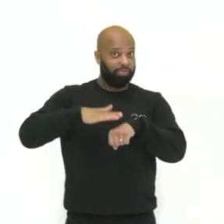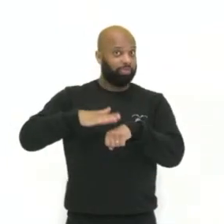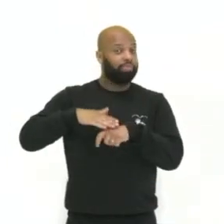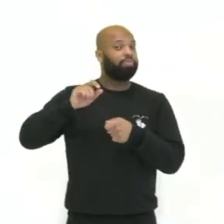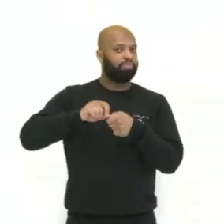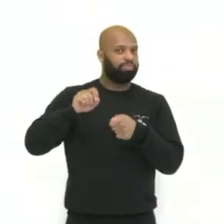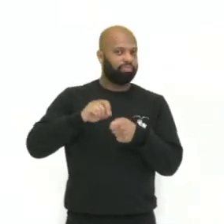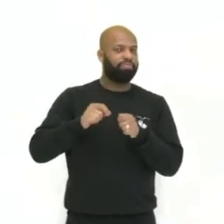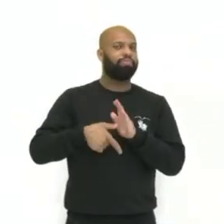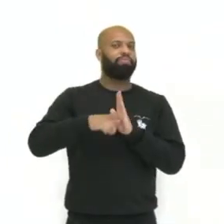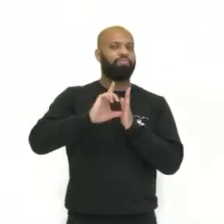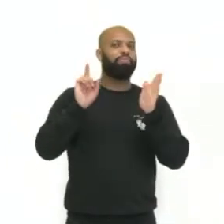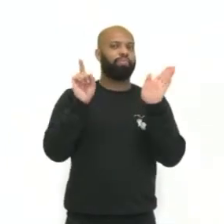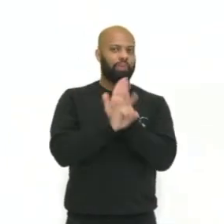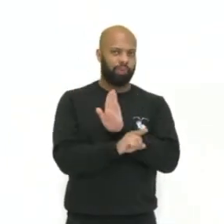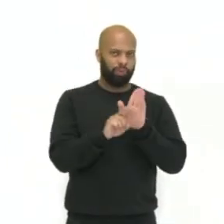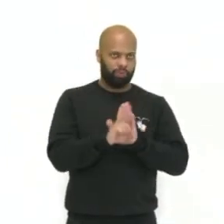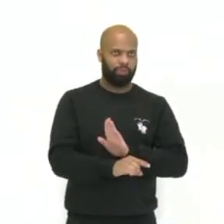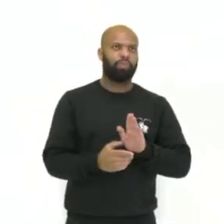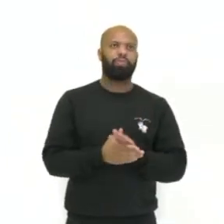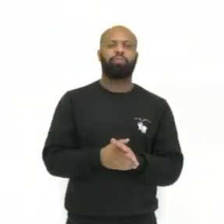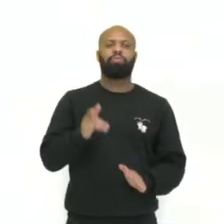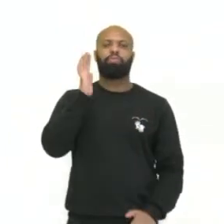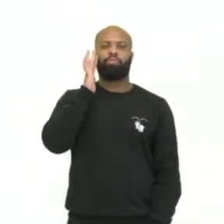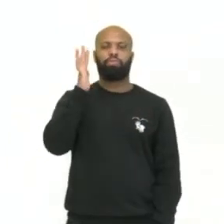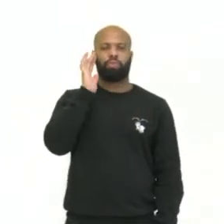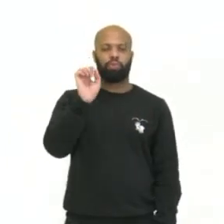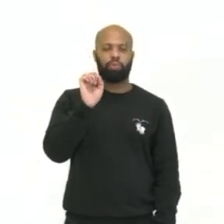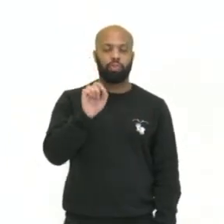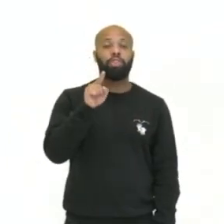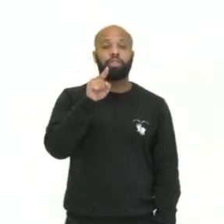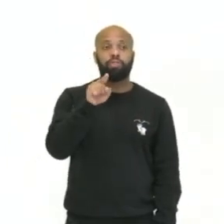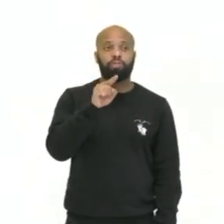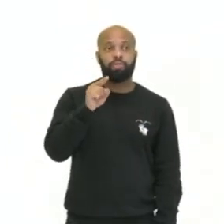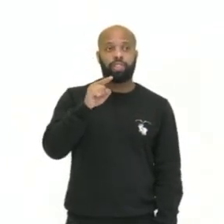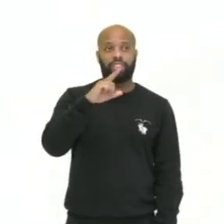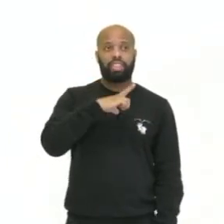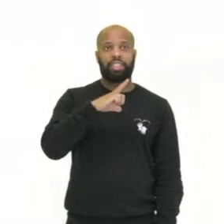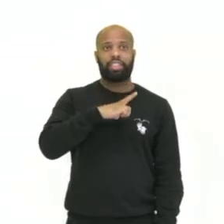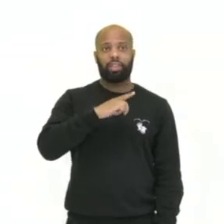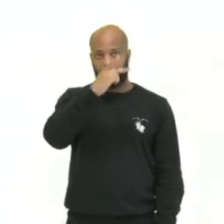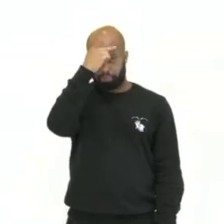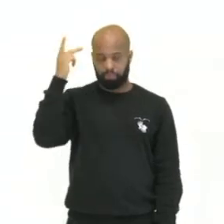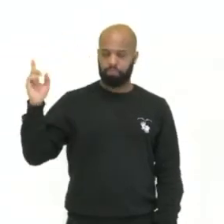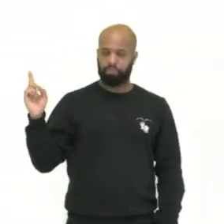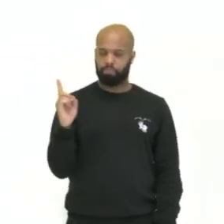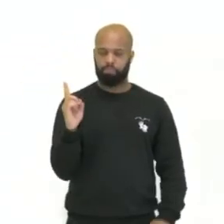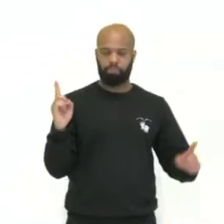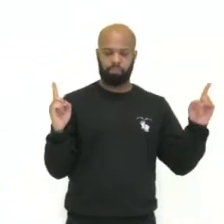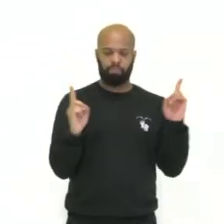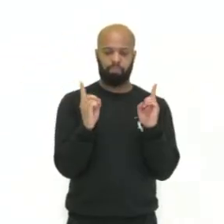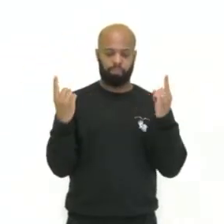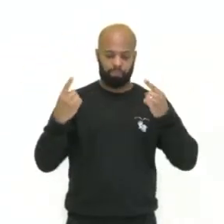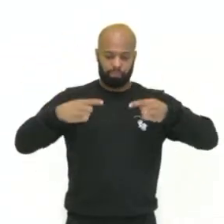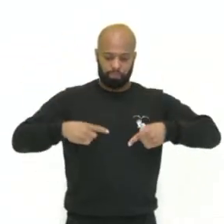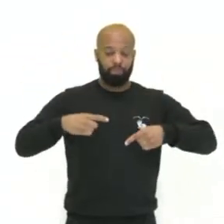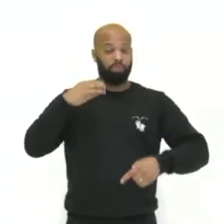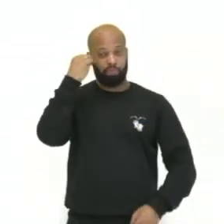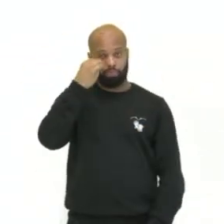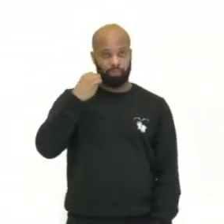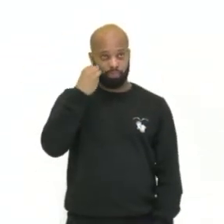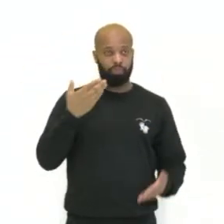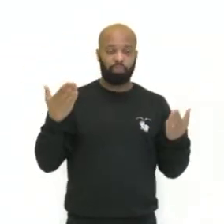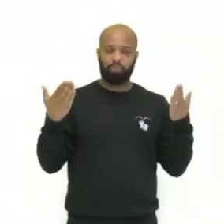fez no exercício anterior. Imagine que você tem um adversário à sua frente.